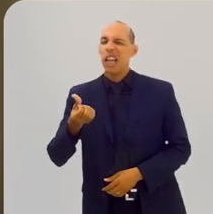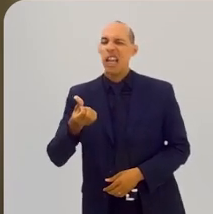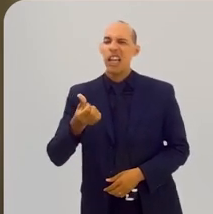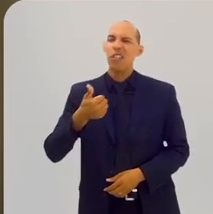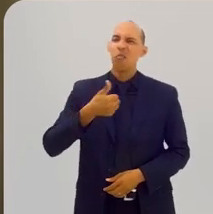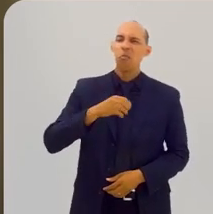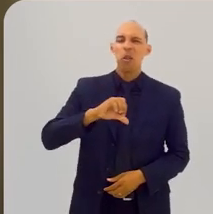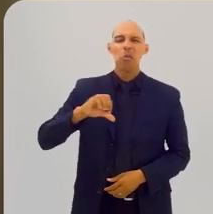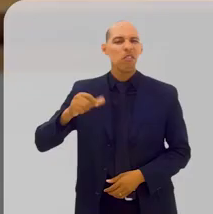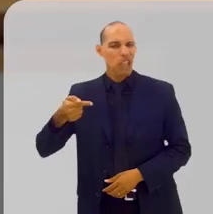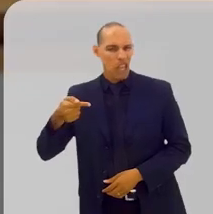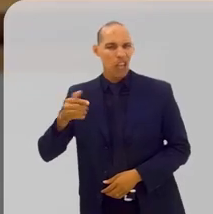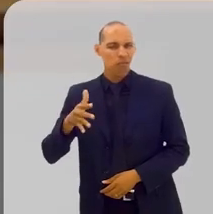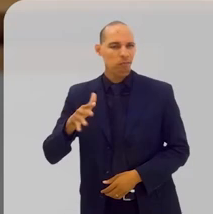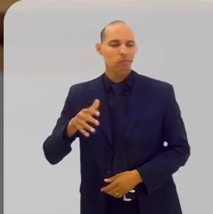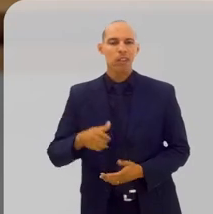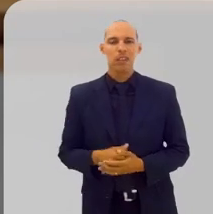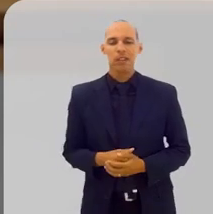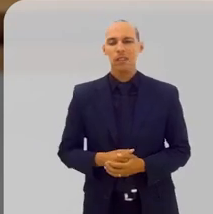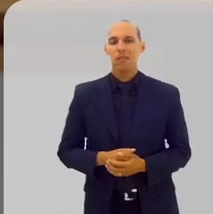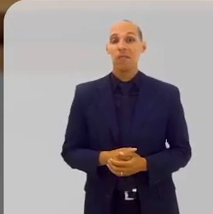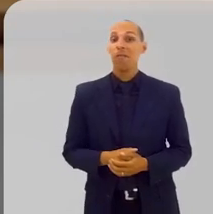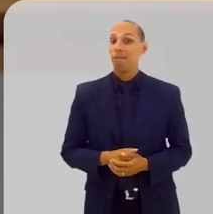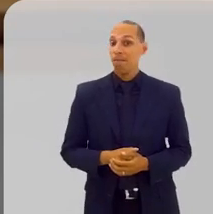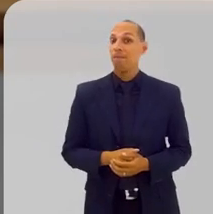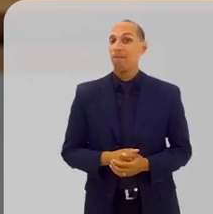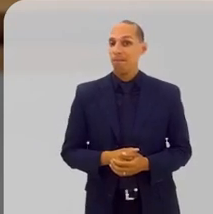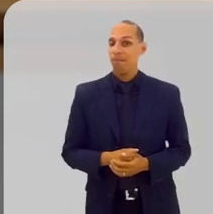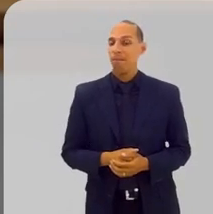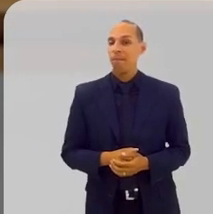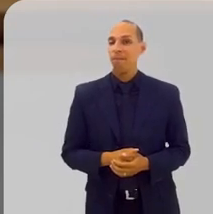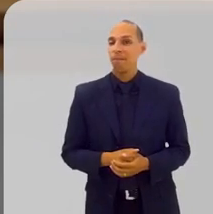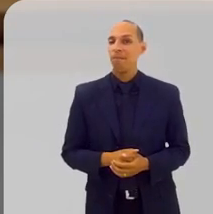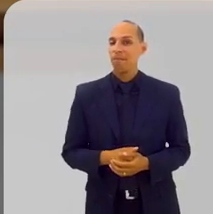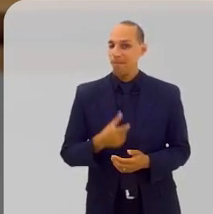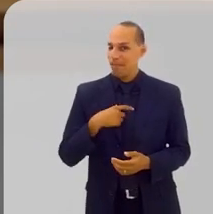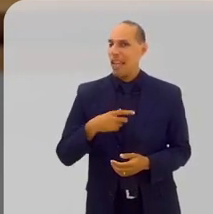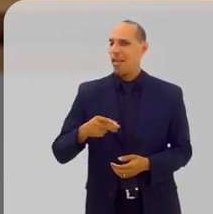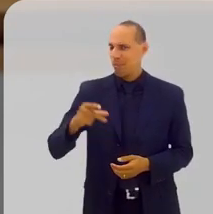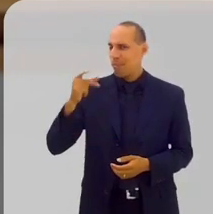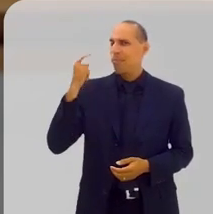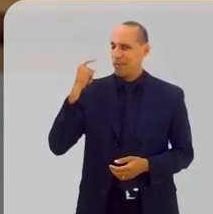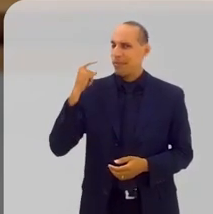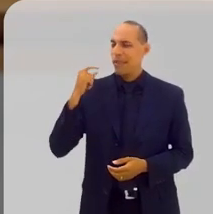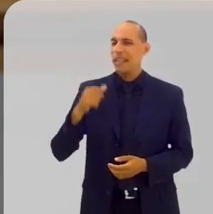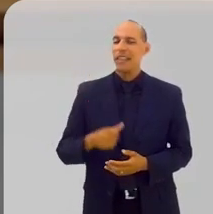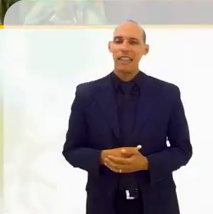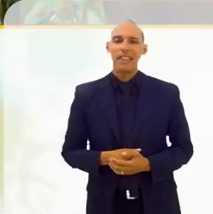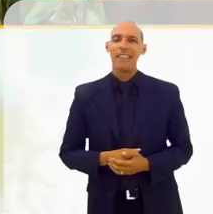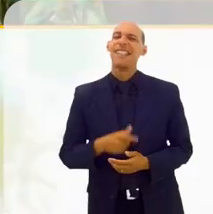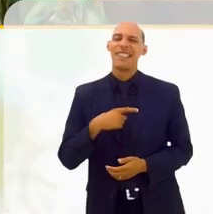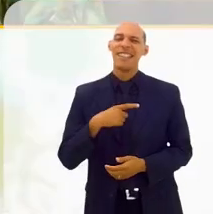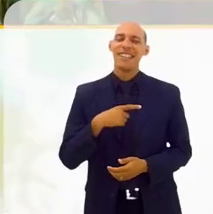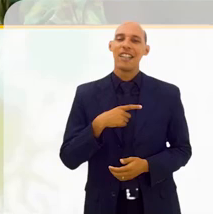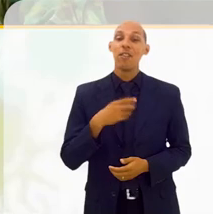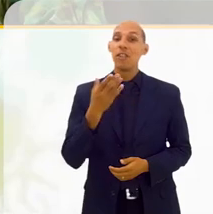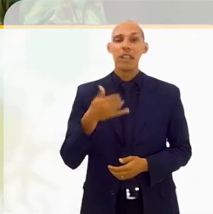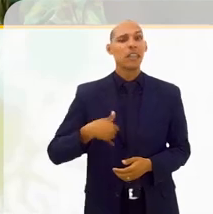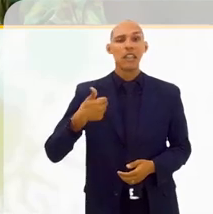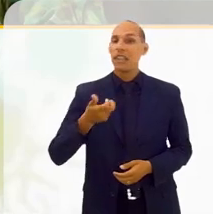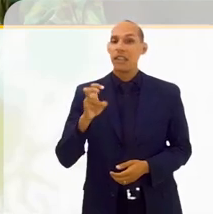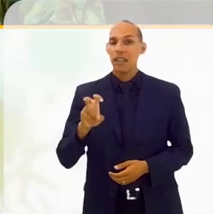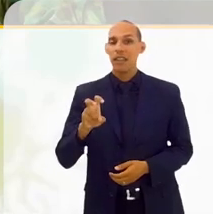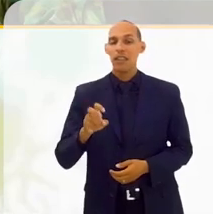por aí 97 então tem algum tempo considerável e